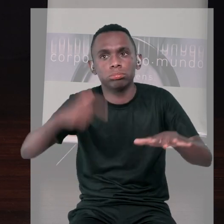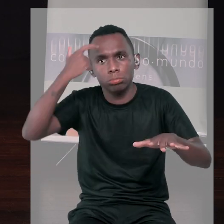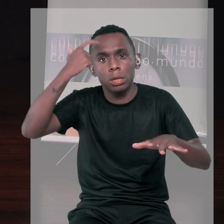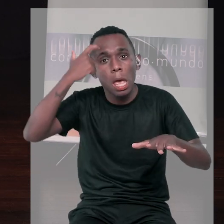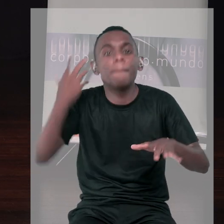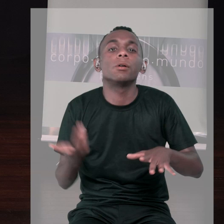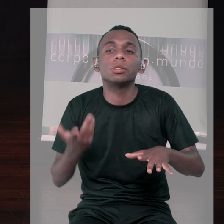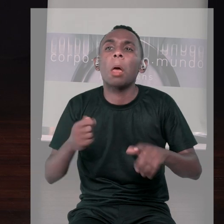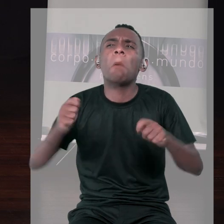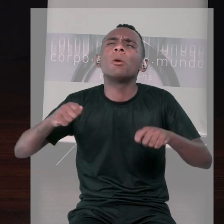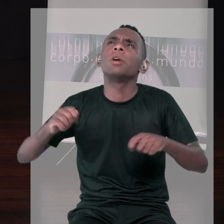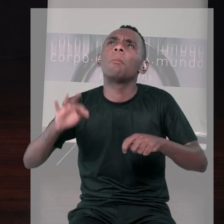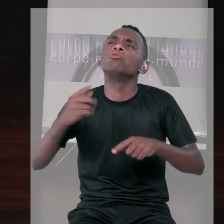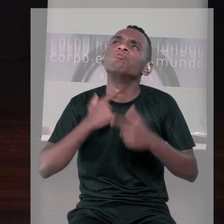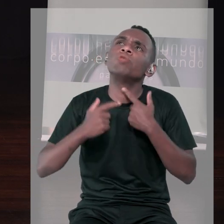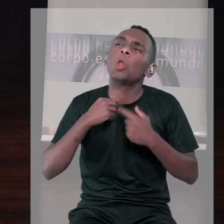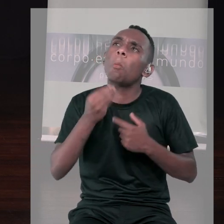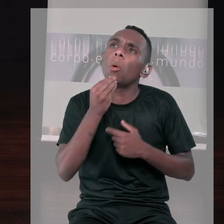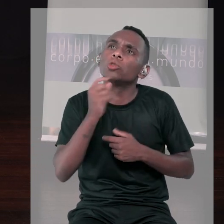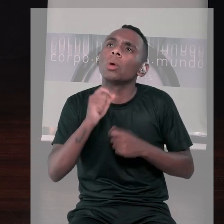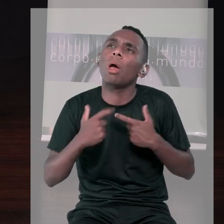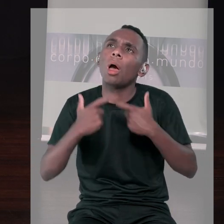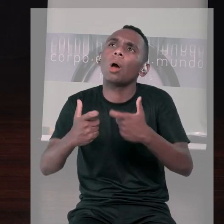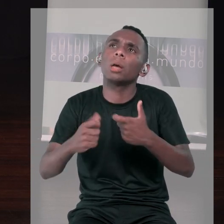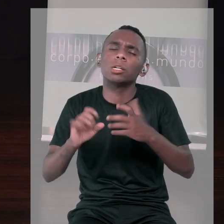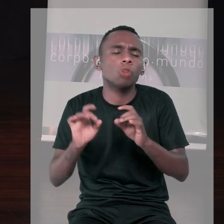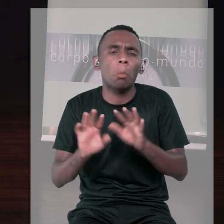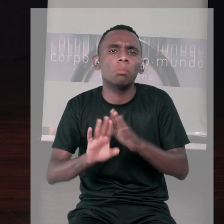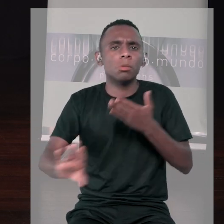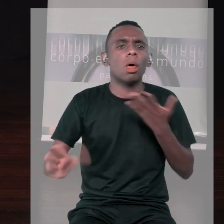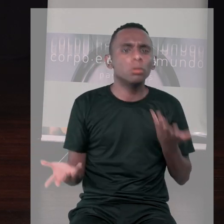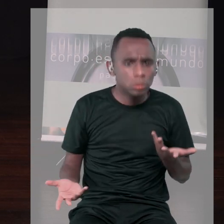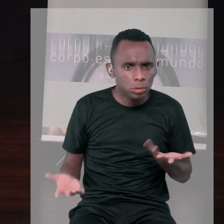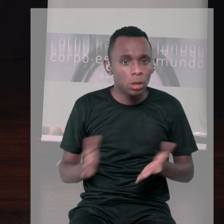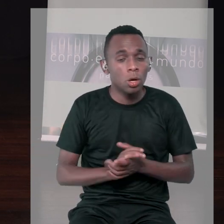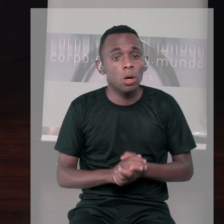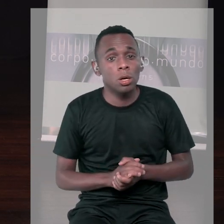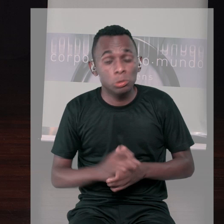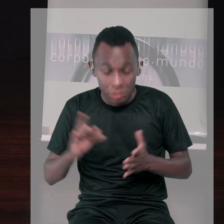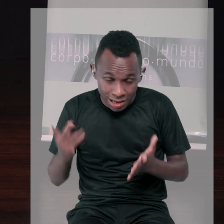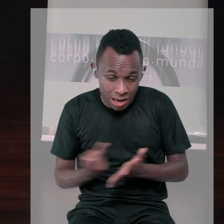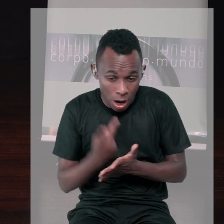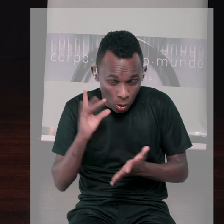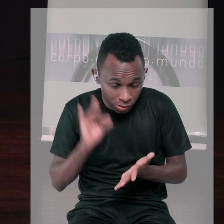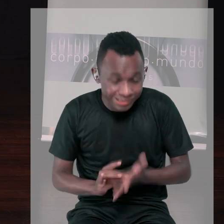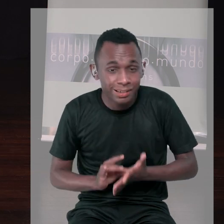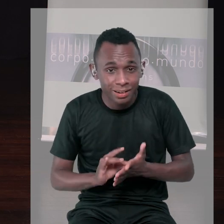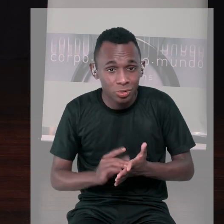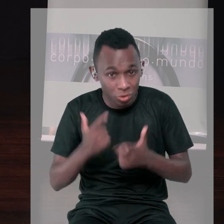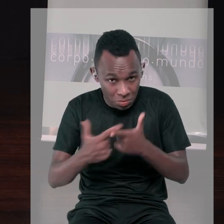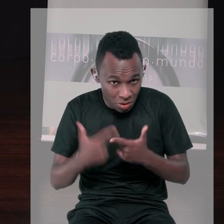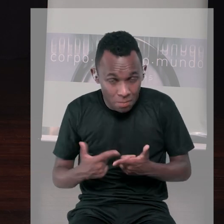possibilidade de se travar uma guerra asséptica, em que os danos reais seriam eles mesmos vistos pelo